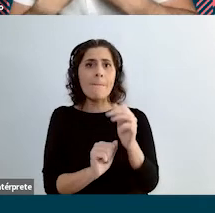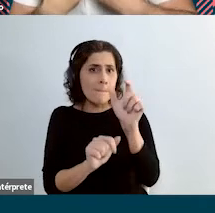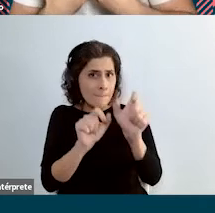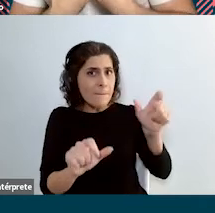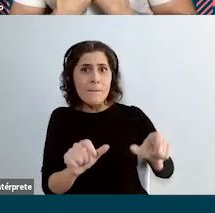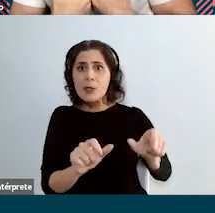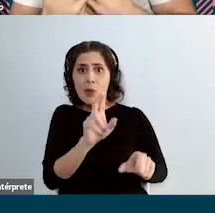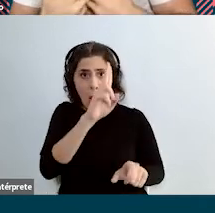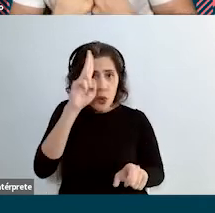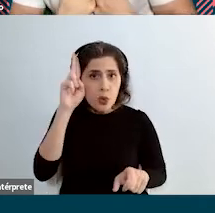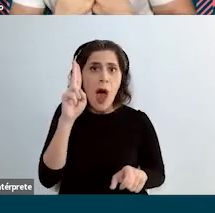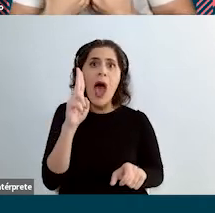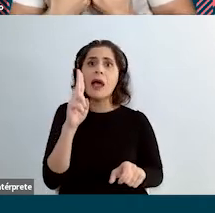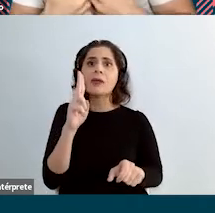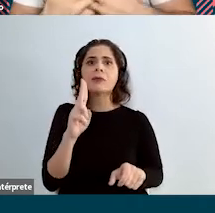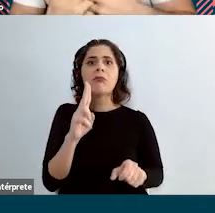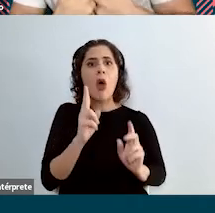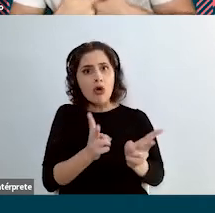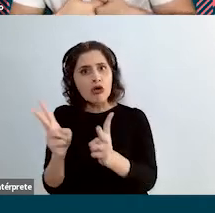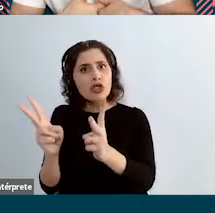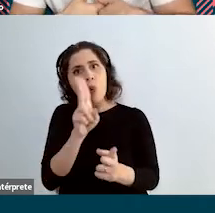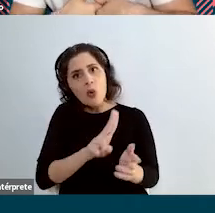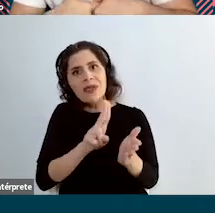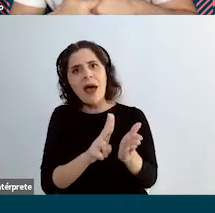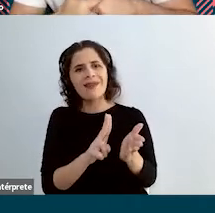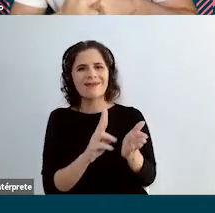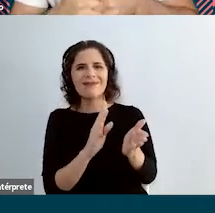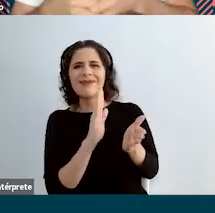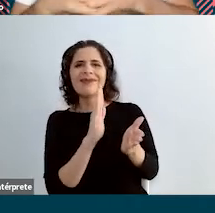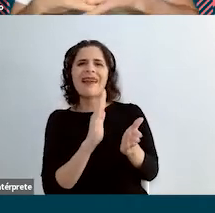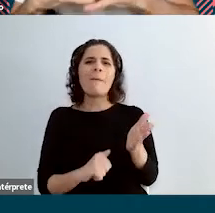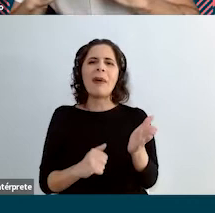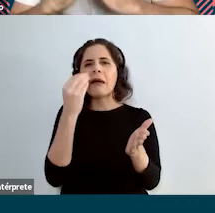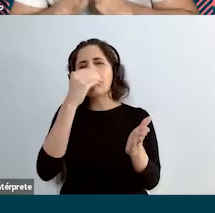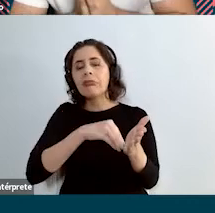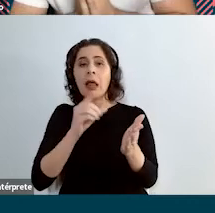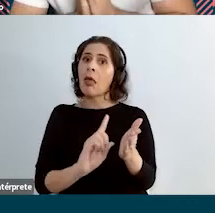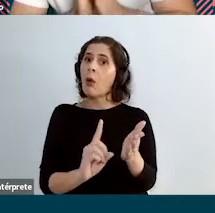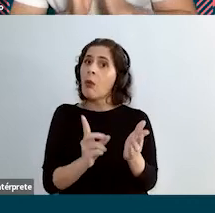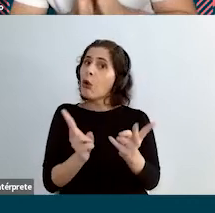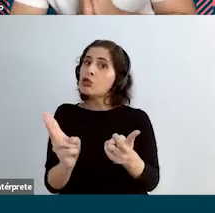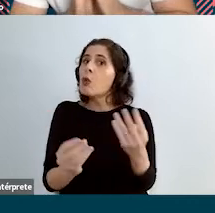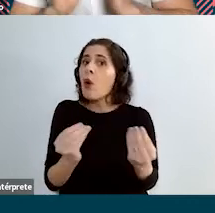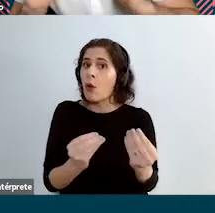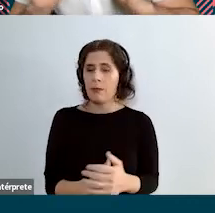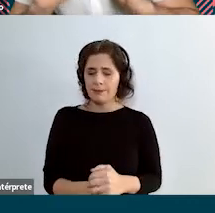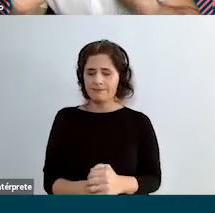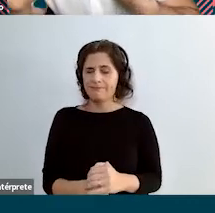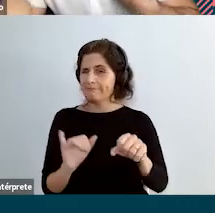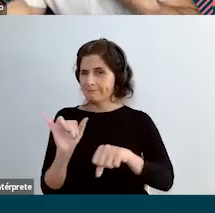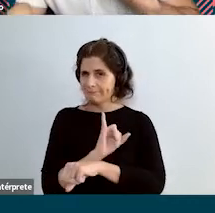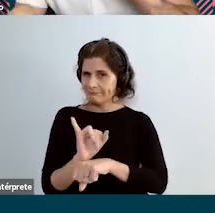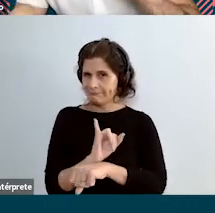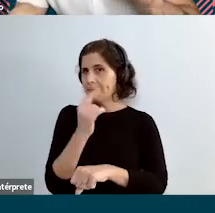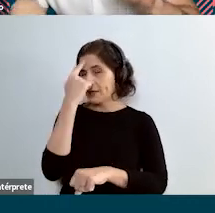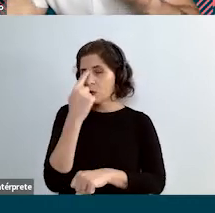que elas vão continuar com a gente naqueles 4 meses de programa, a gente pensou em 2